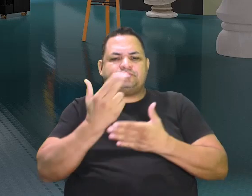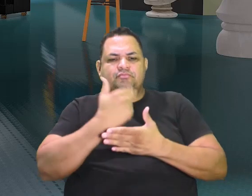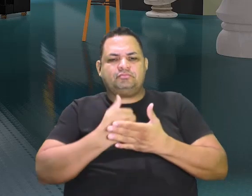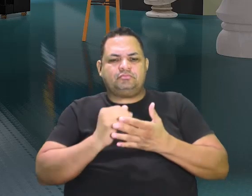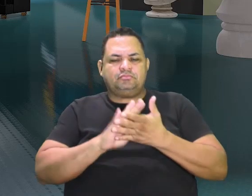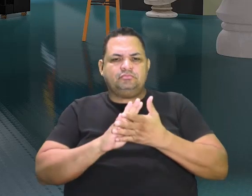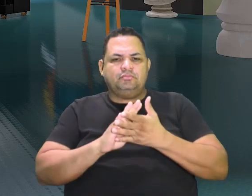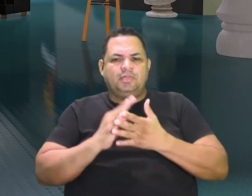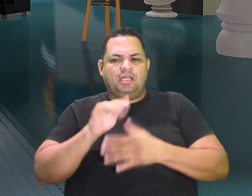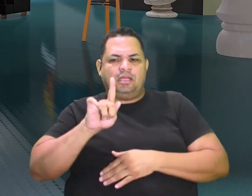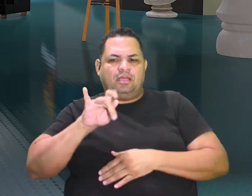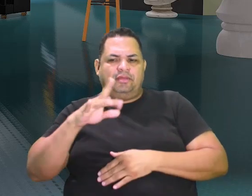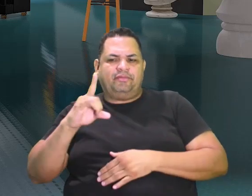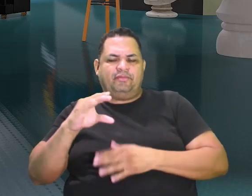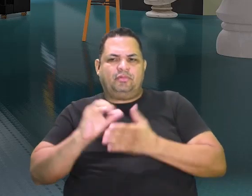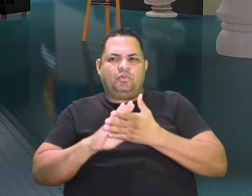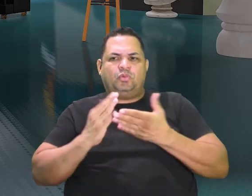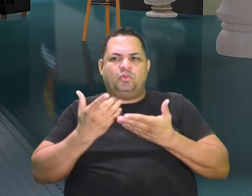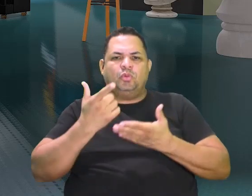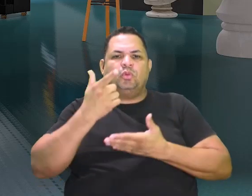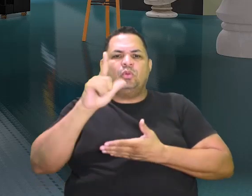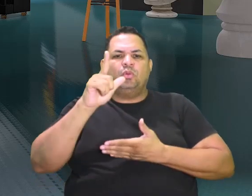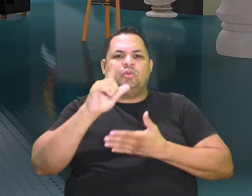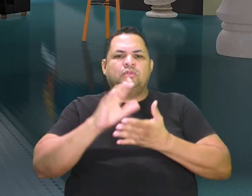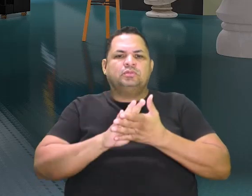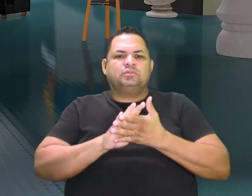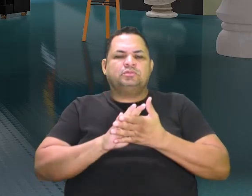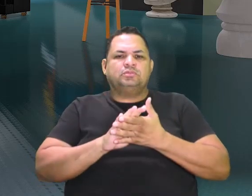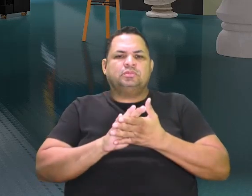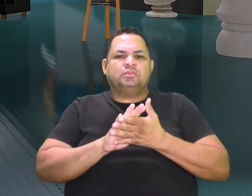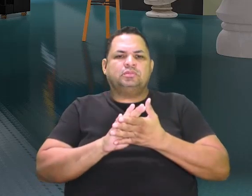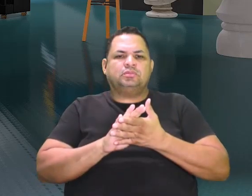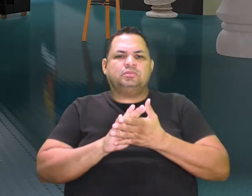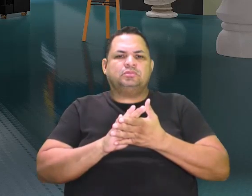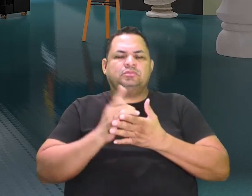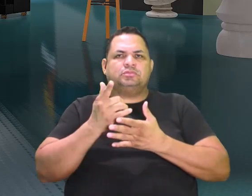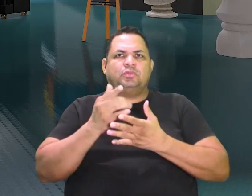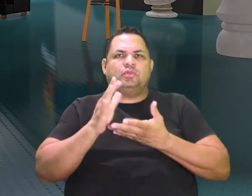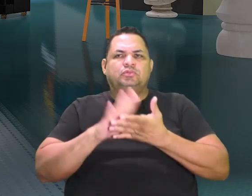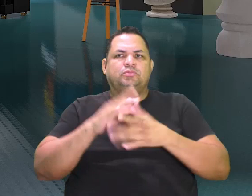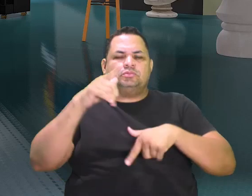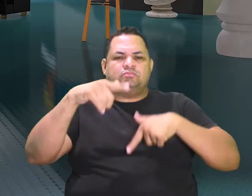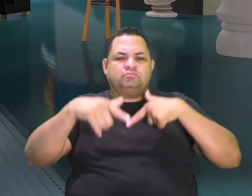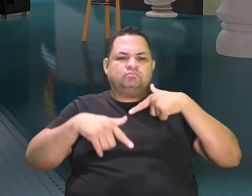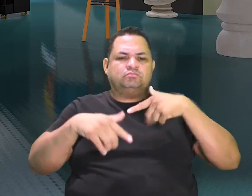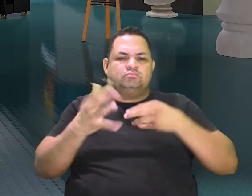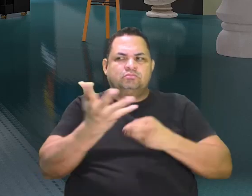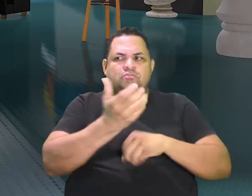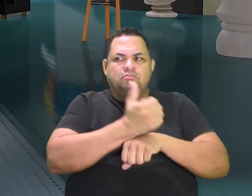outras tendências aí, onde, sem deixar que os outros artistas